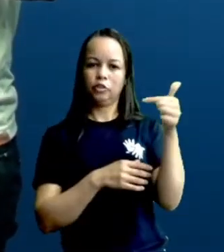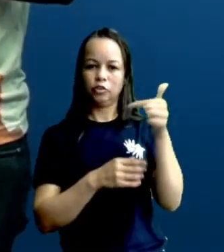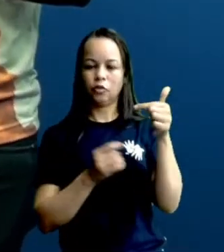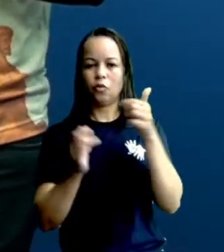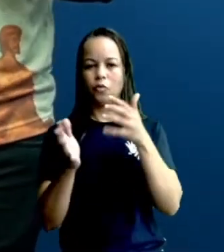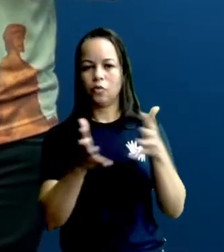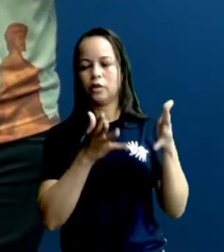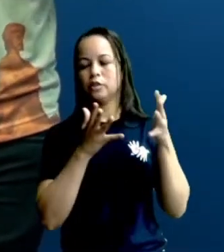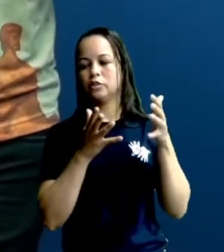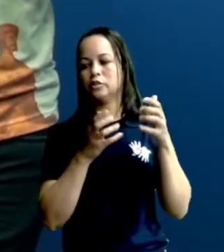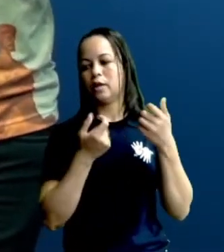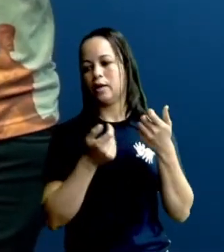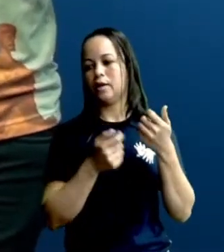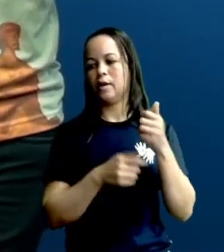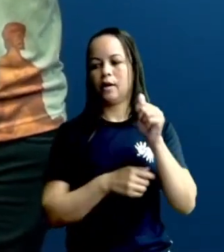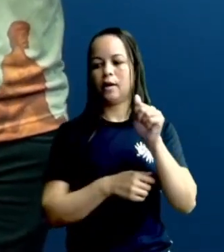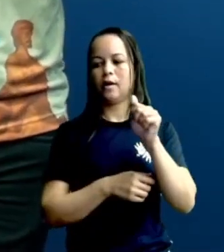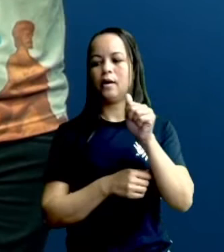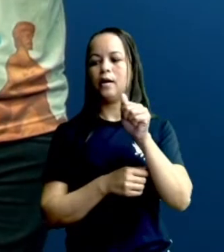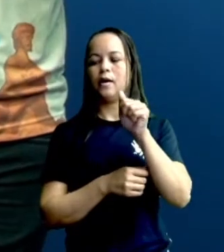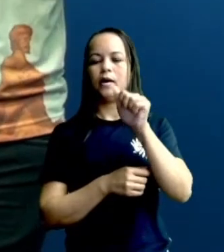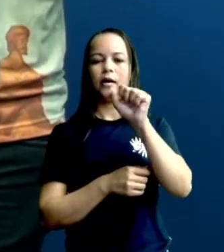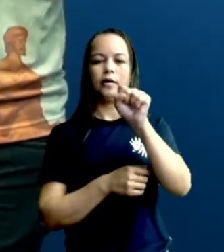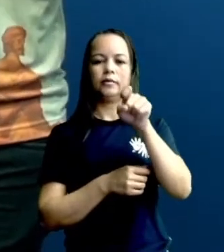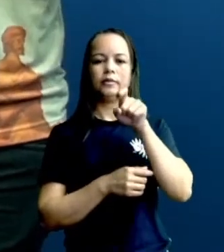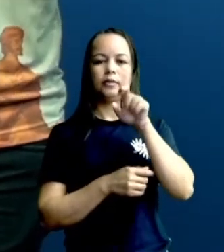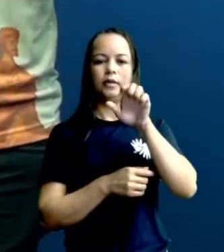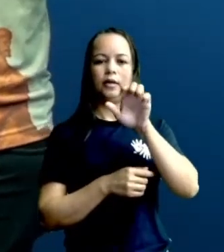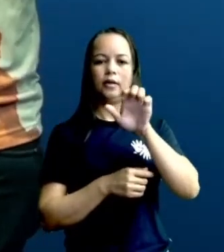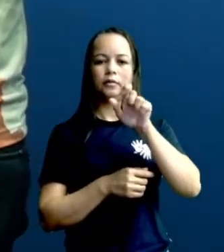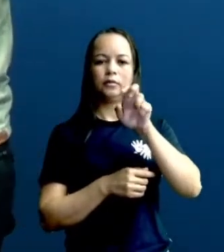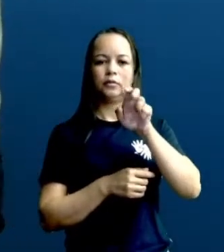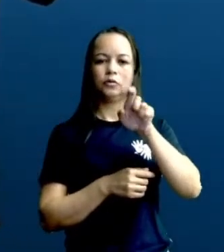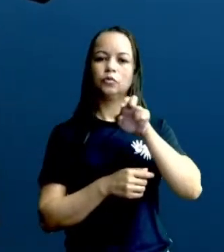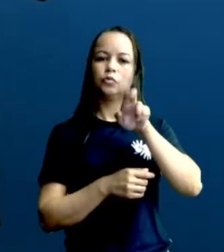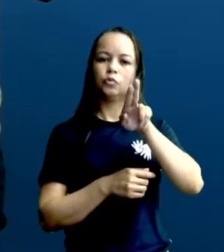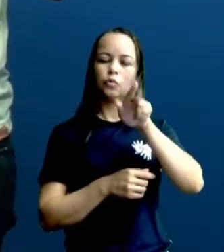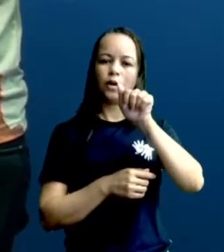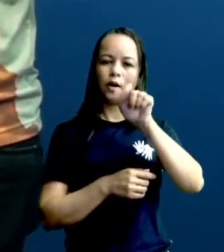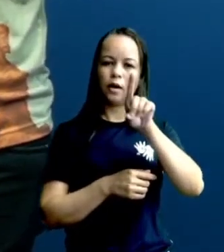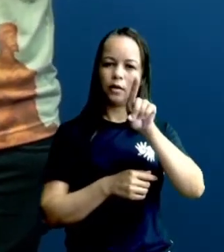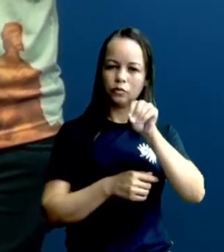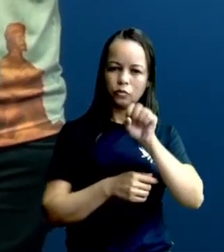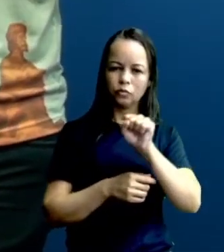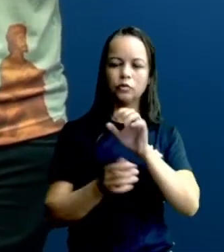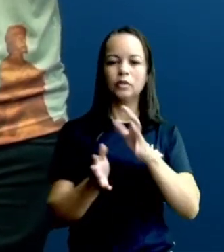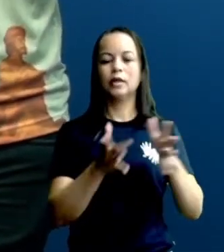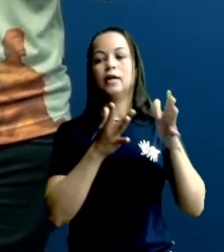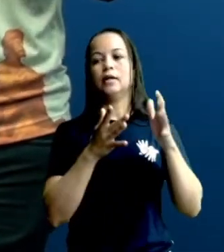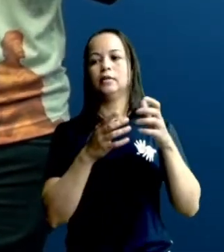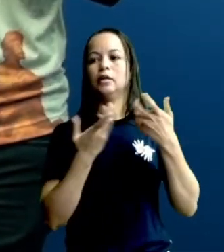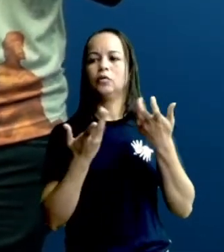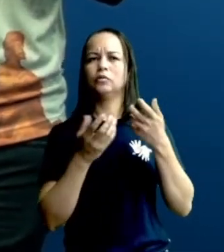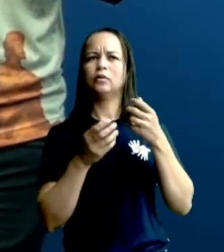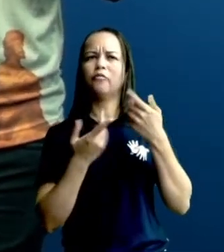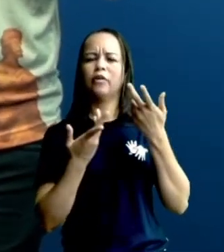Okay? Quando o cromossomo que define quem será macho é o cromossomo X, e